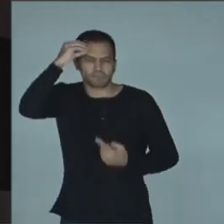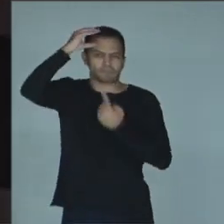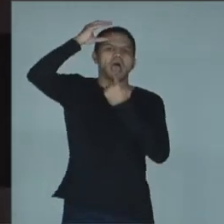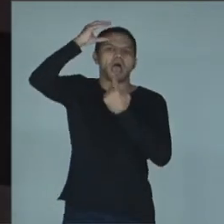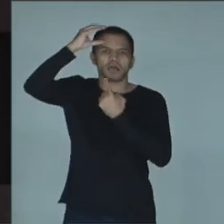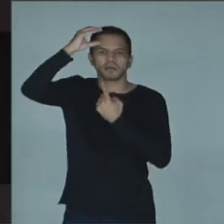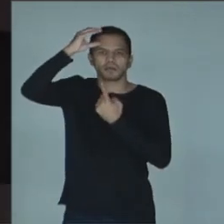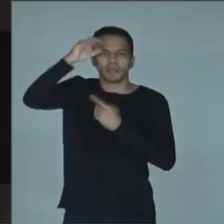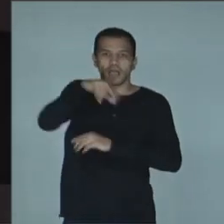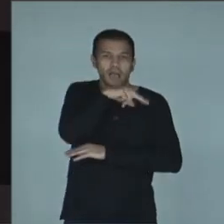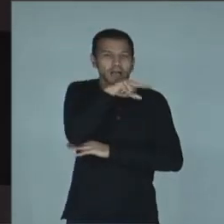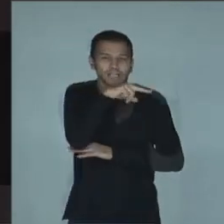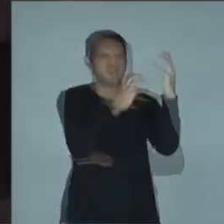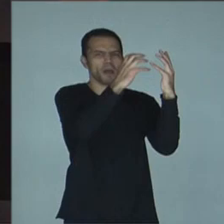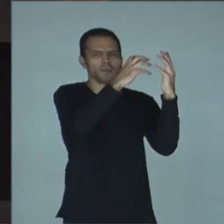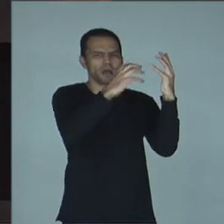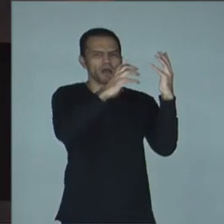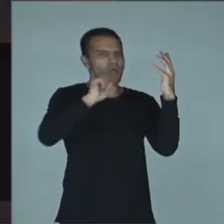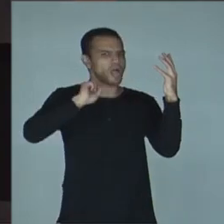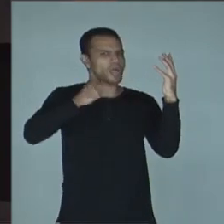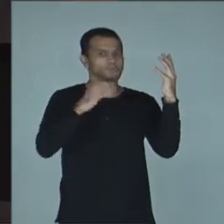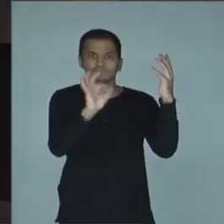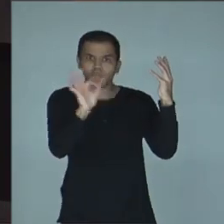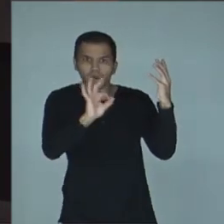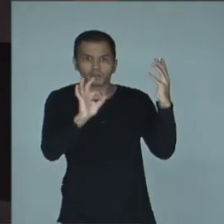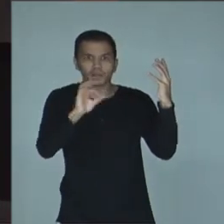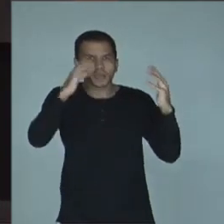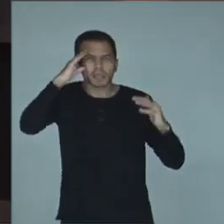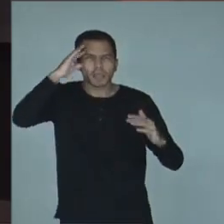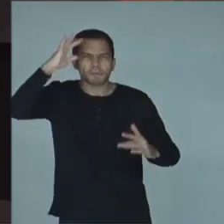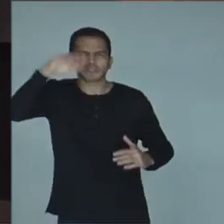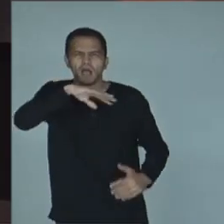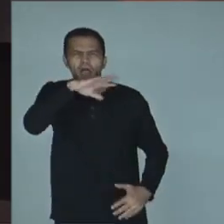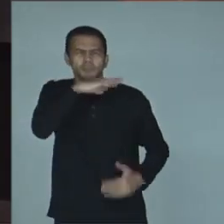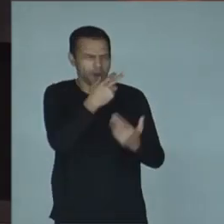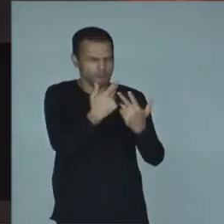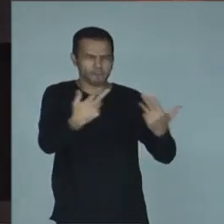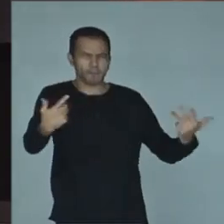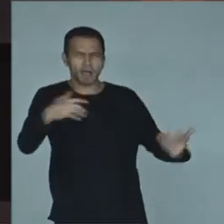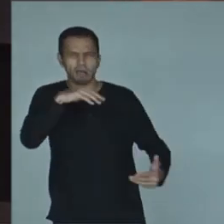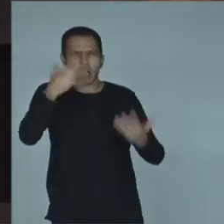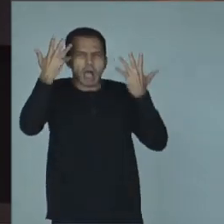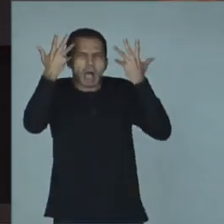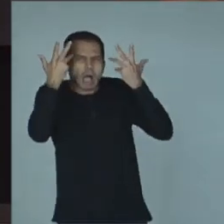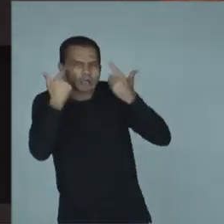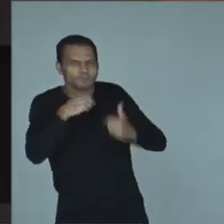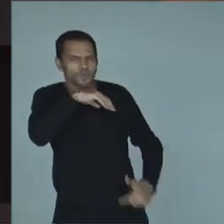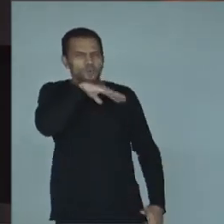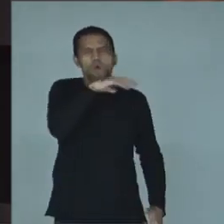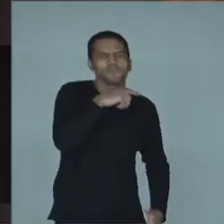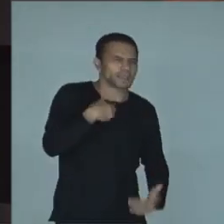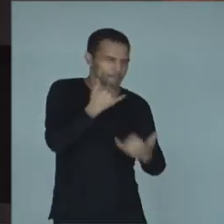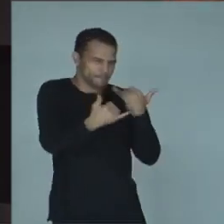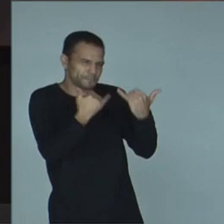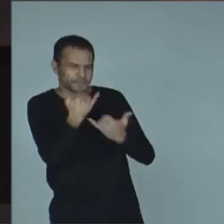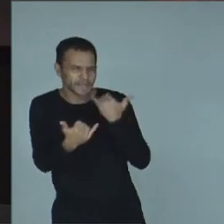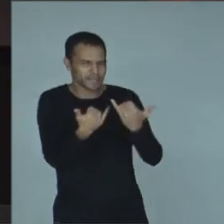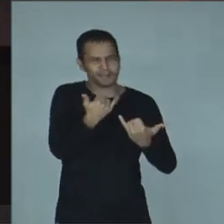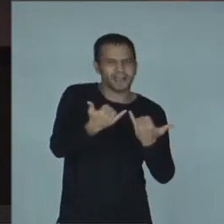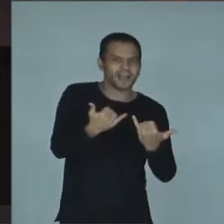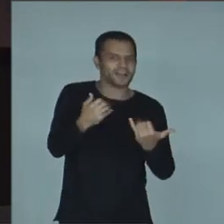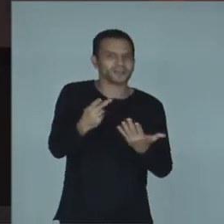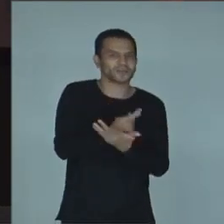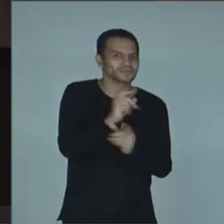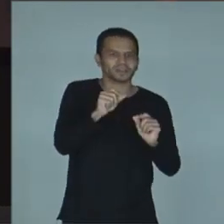ele disse eu posso ter algo mais imagina bicho tudo quanto é tipo Leão tal para você se divertir com eles